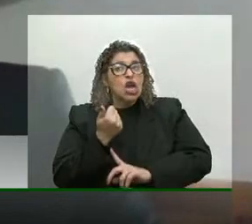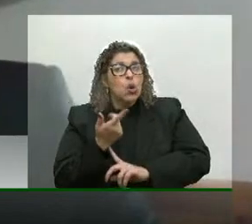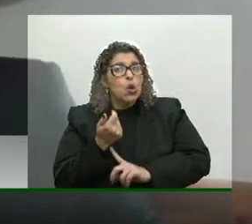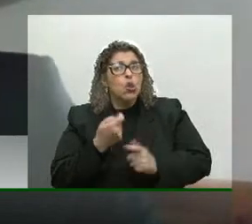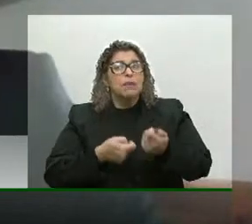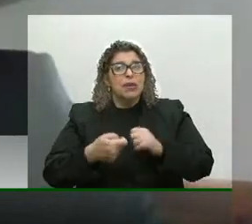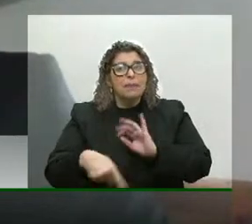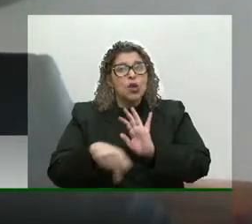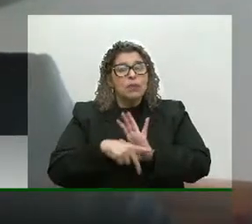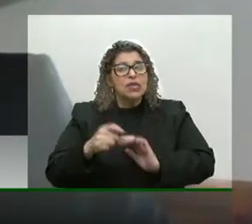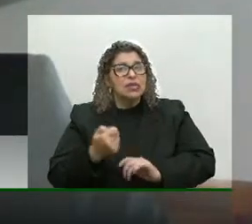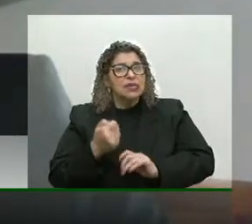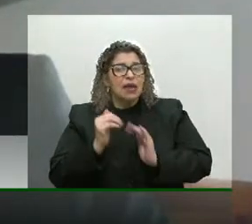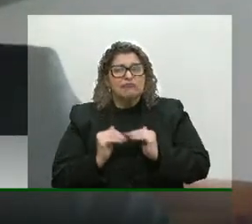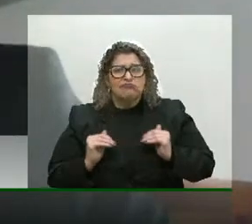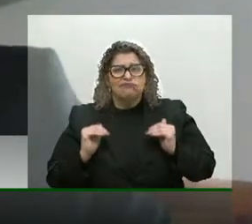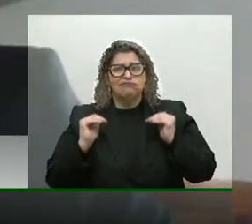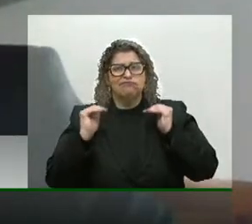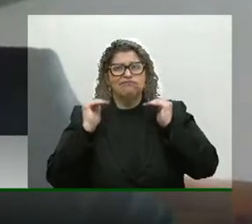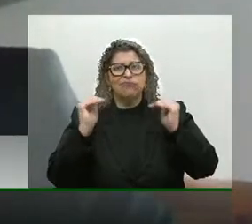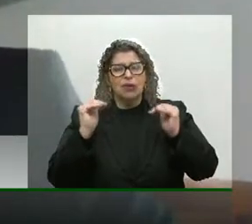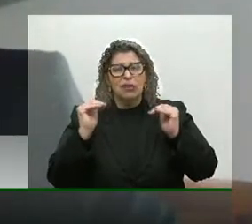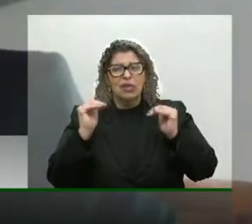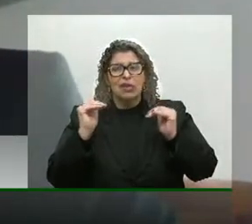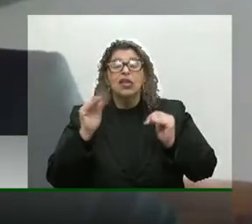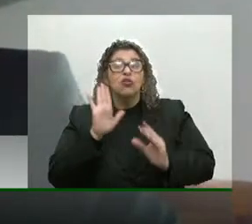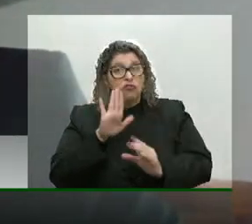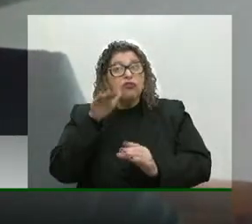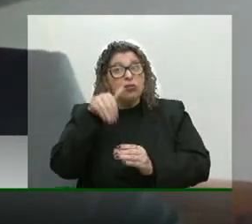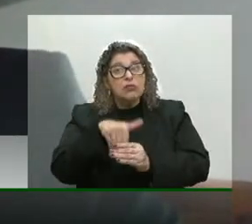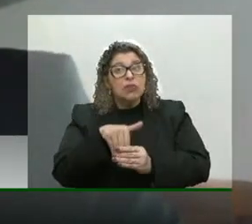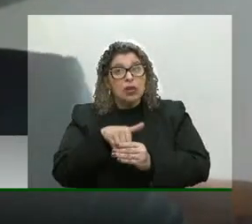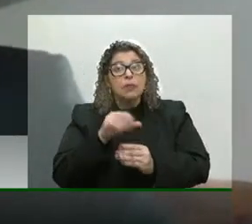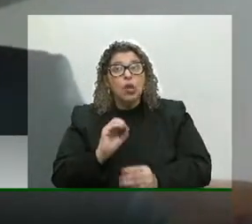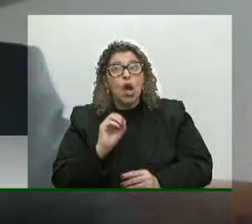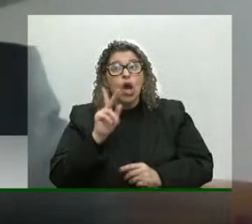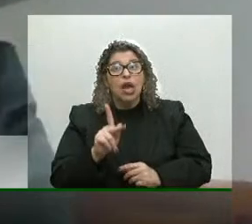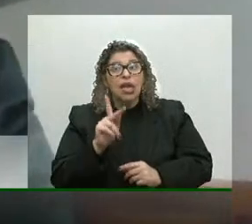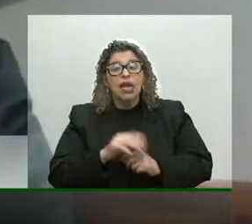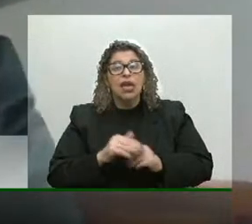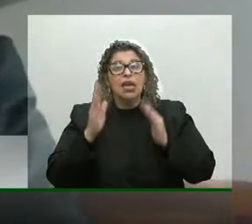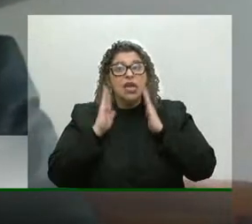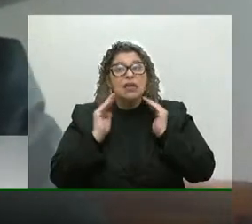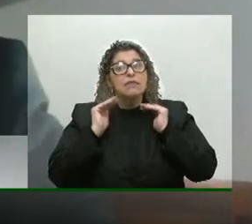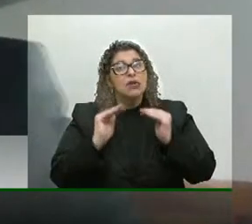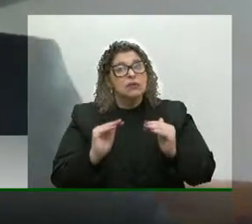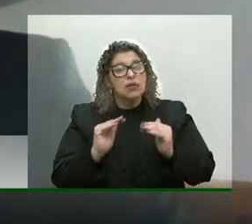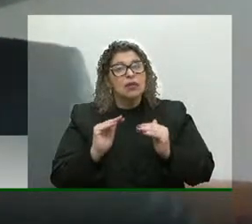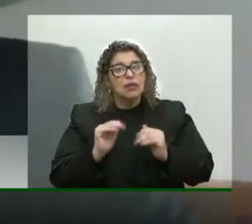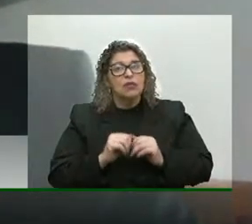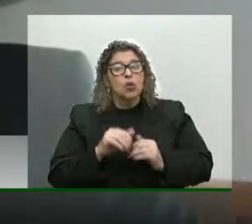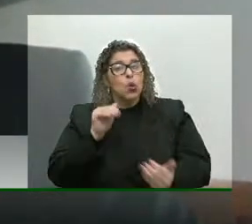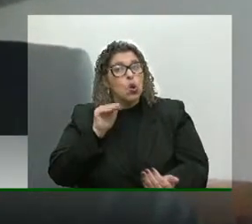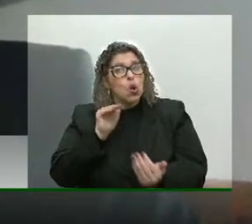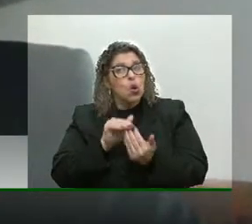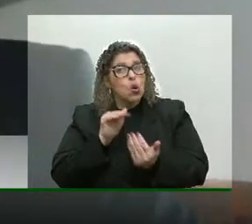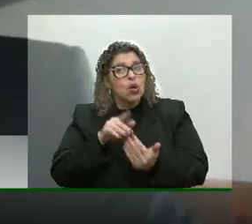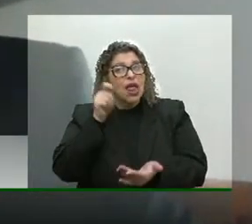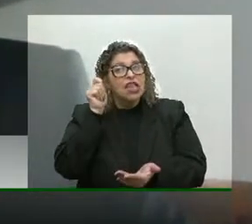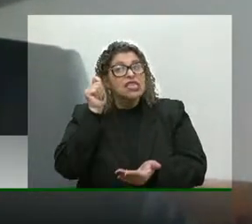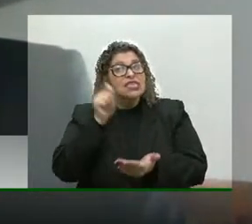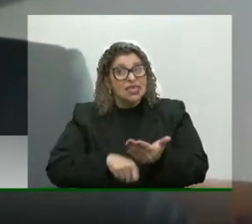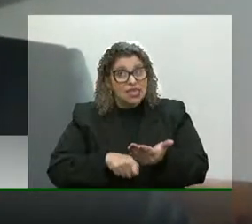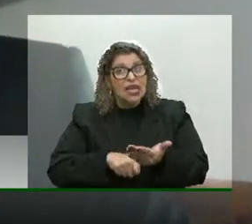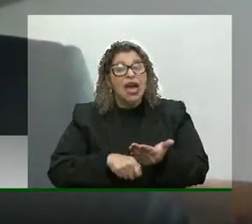média nacional, decidimos por votar favorável a partir do momento que o governador concordou em assinar para nós